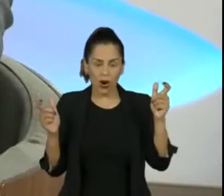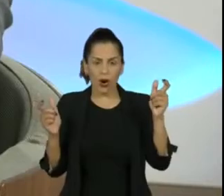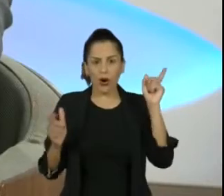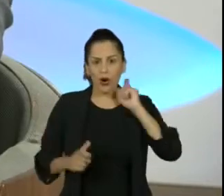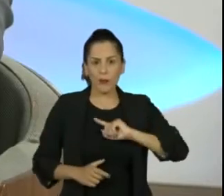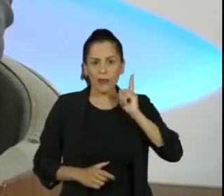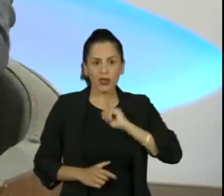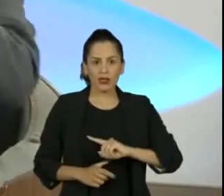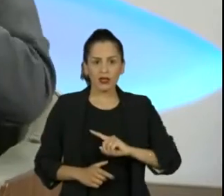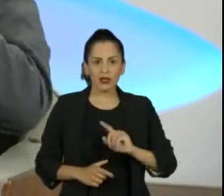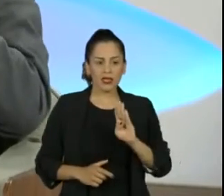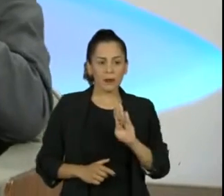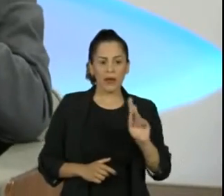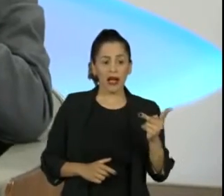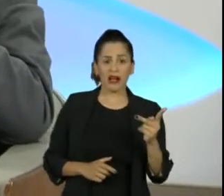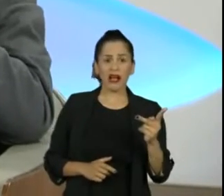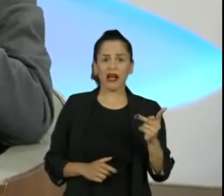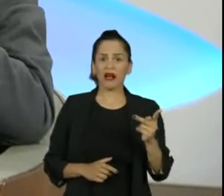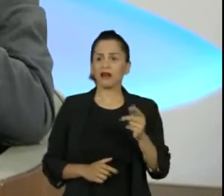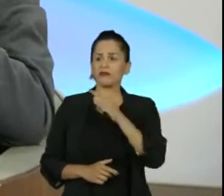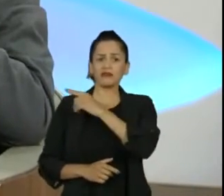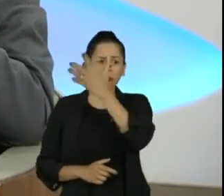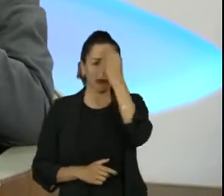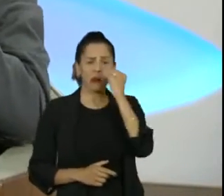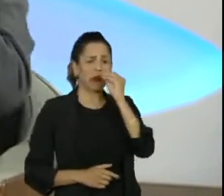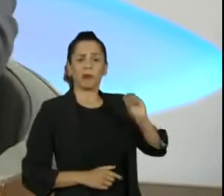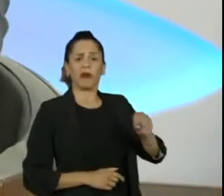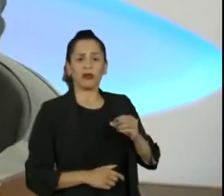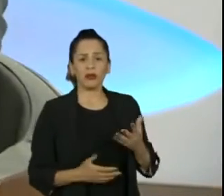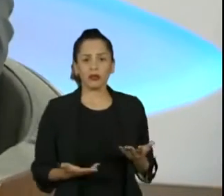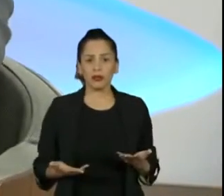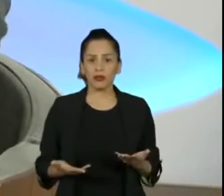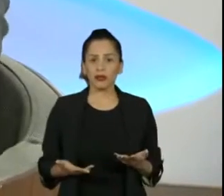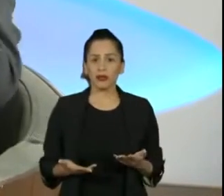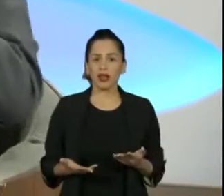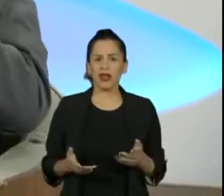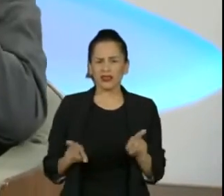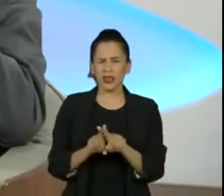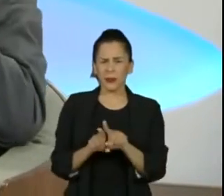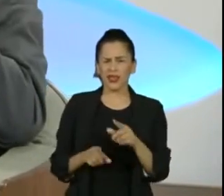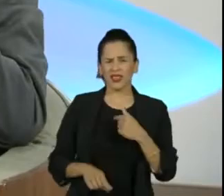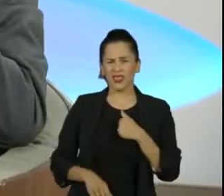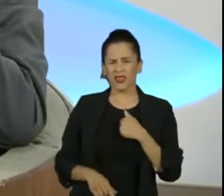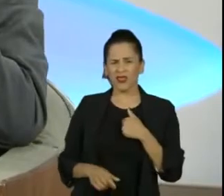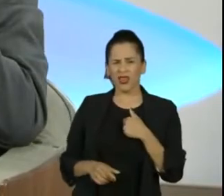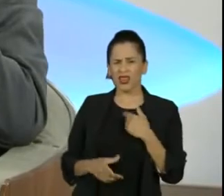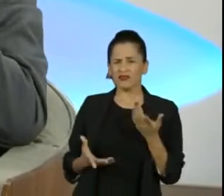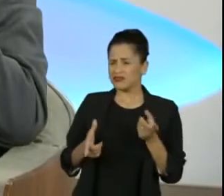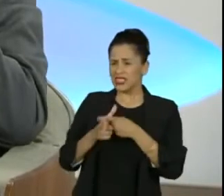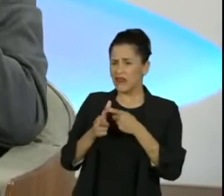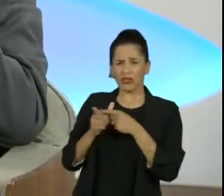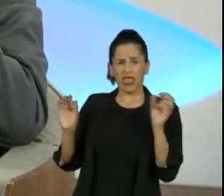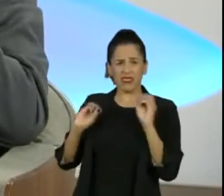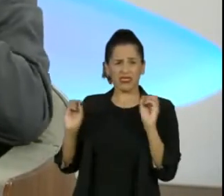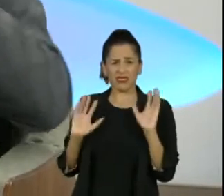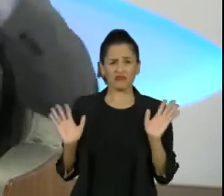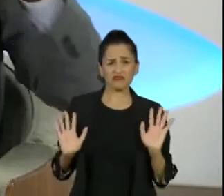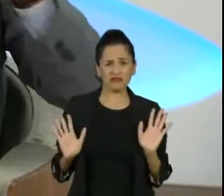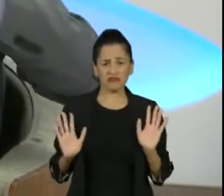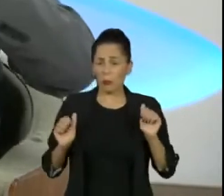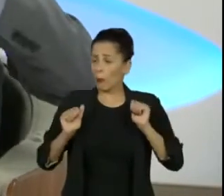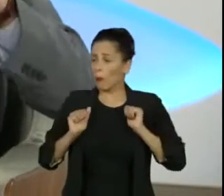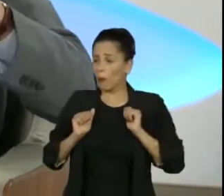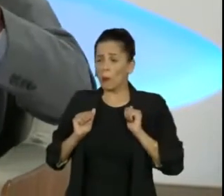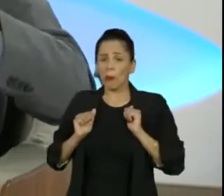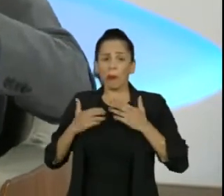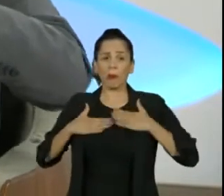deve. Porque como eu sou devedor de alguém, eu agrado a quem eu devo. Então